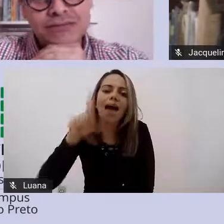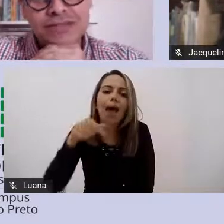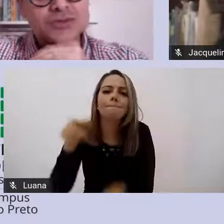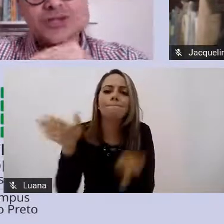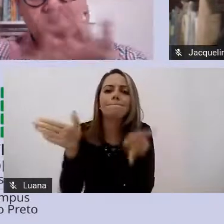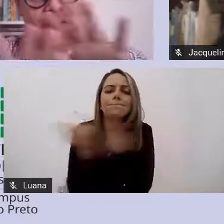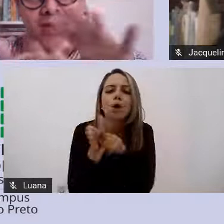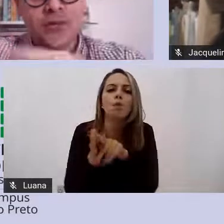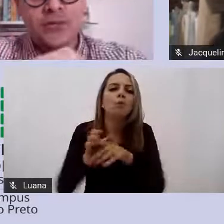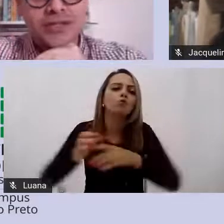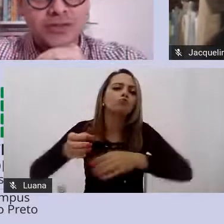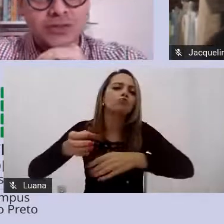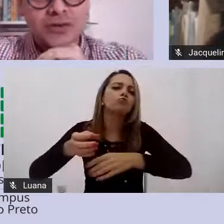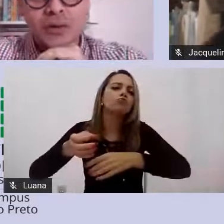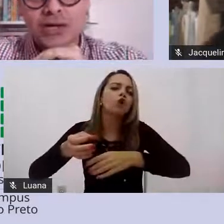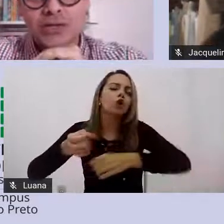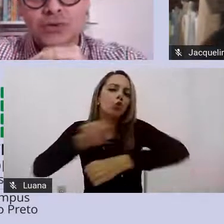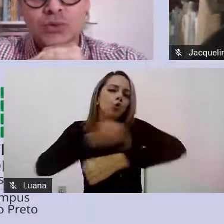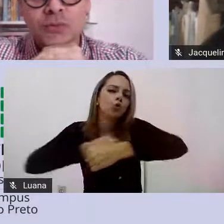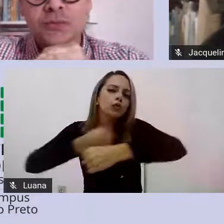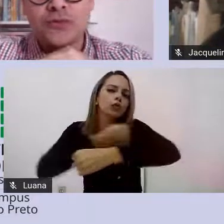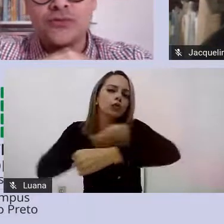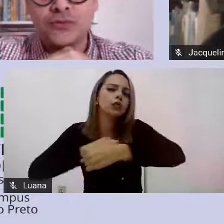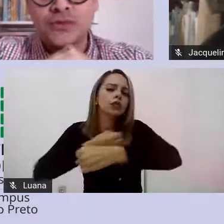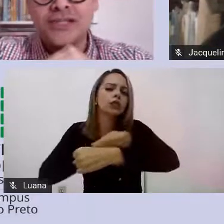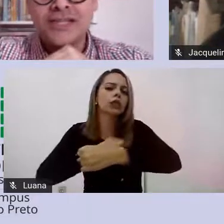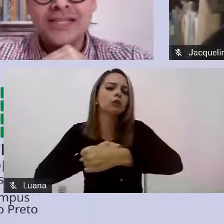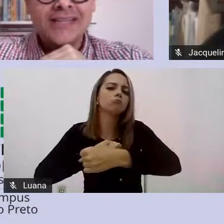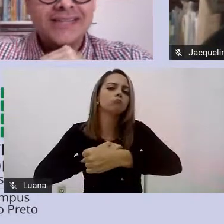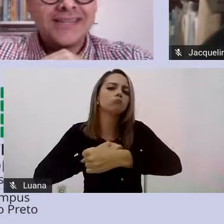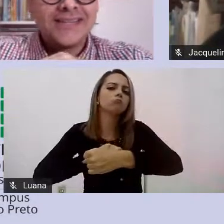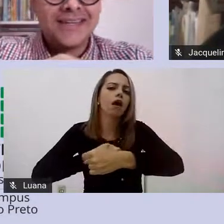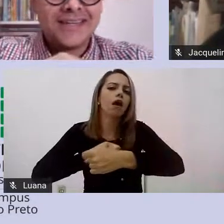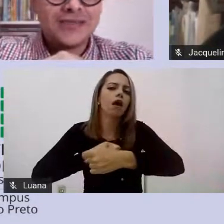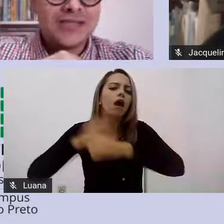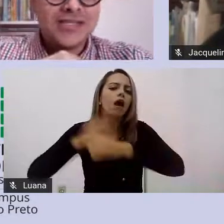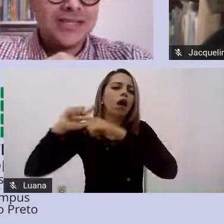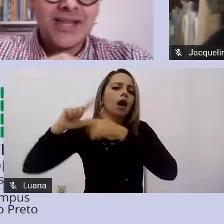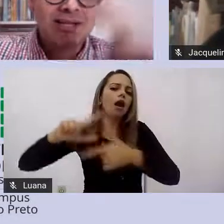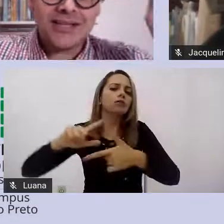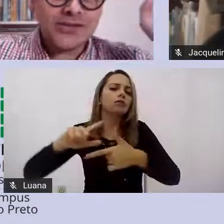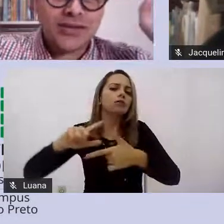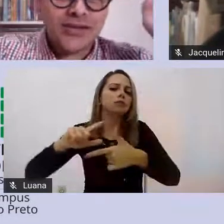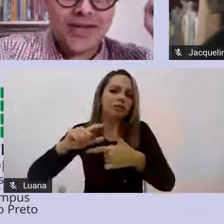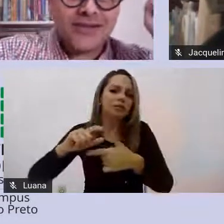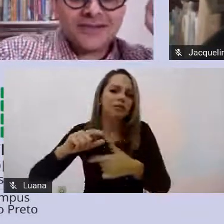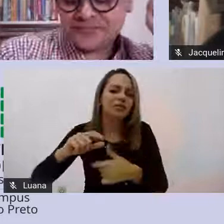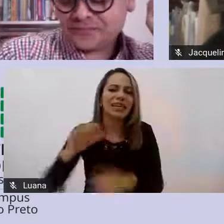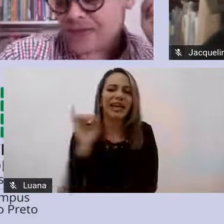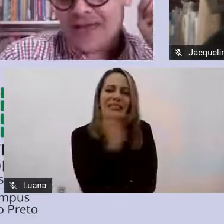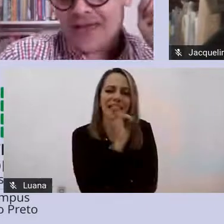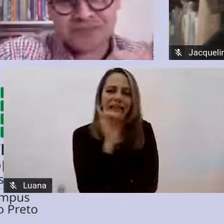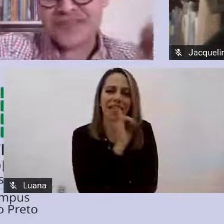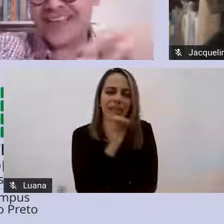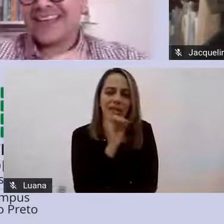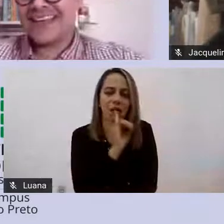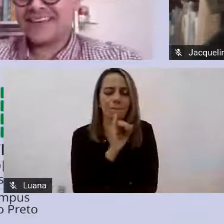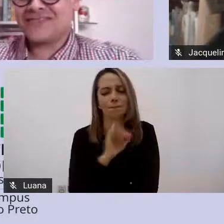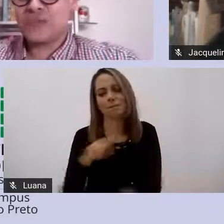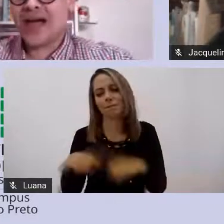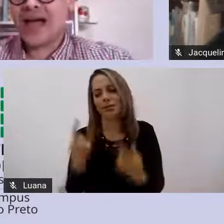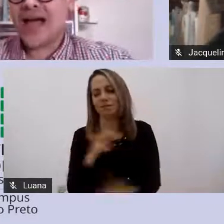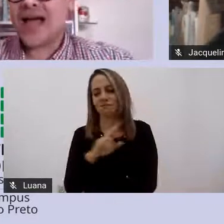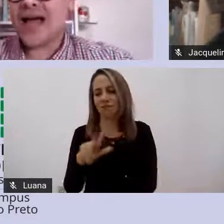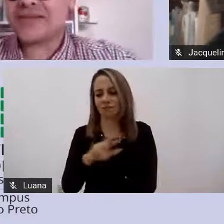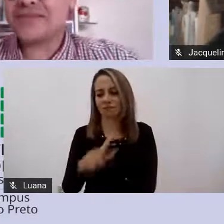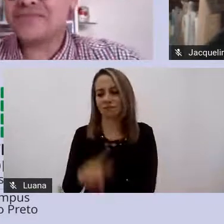E isso já também é outra discussão que eu acho super profunda, é, dizer que técnico só tem... Enfim, é,